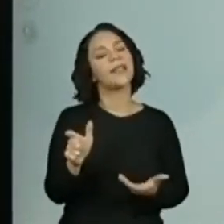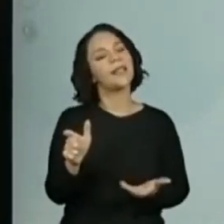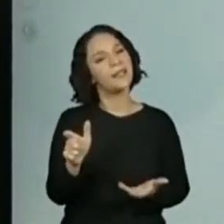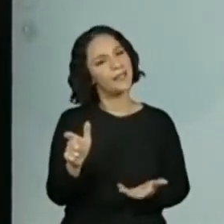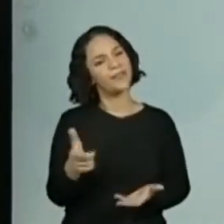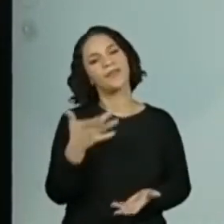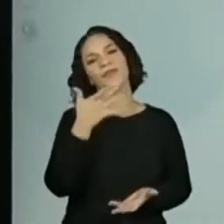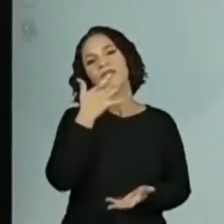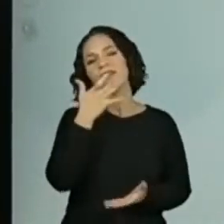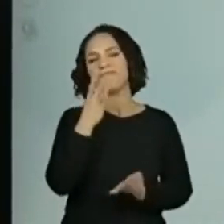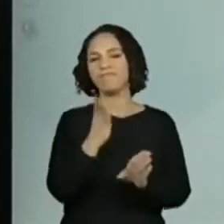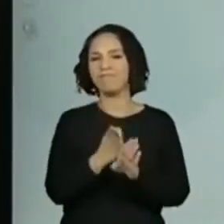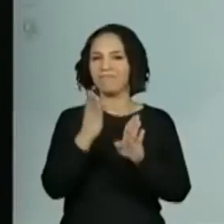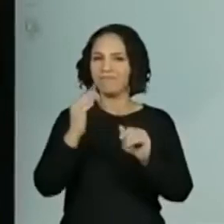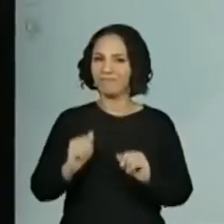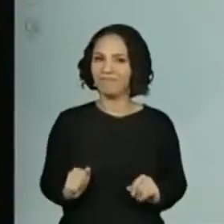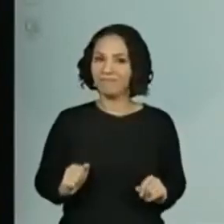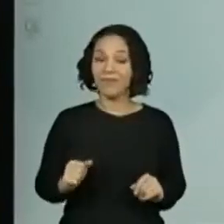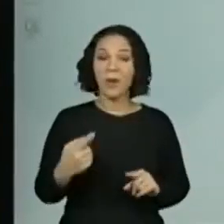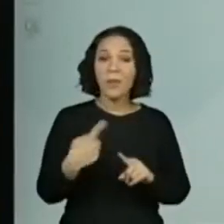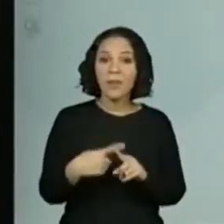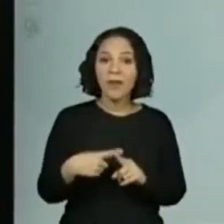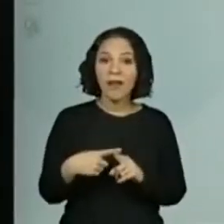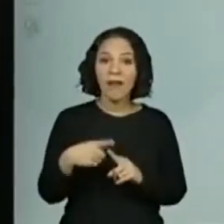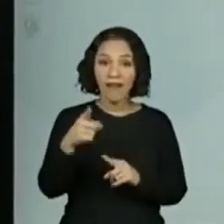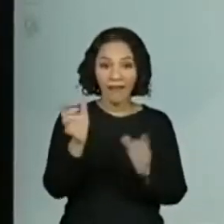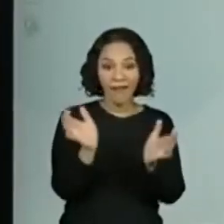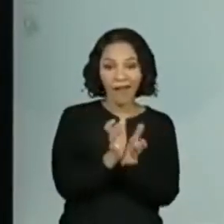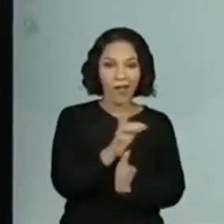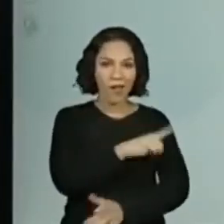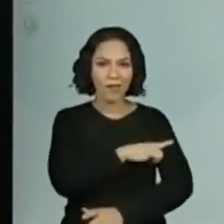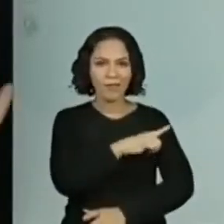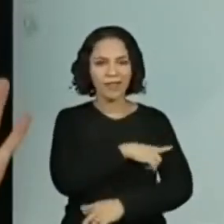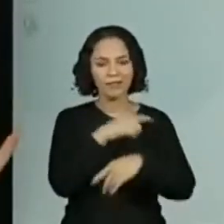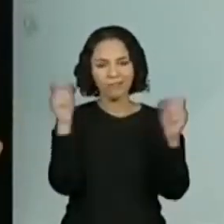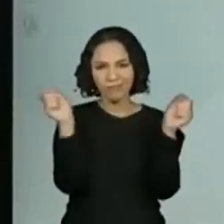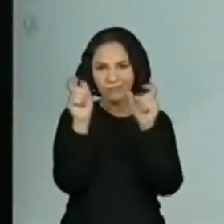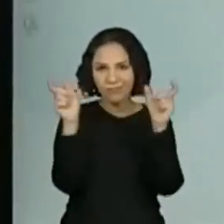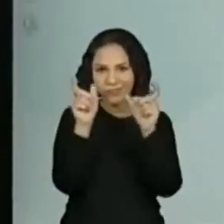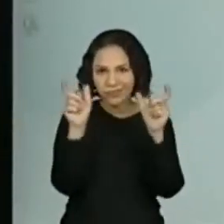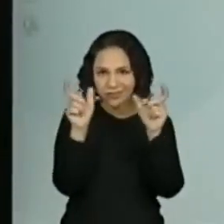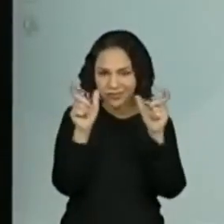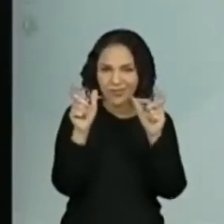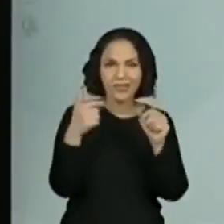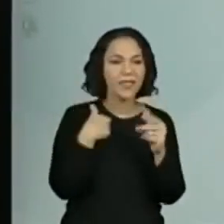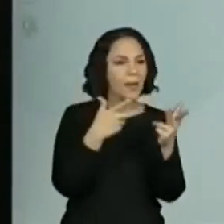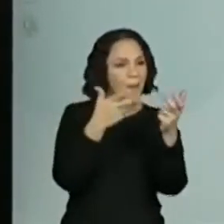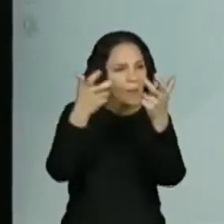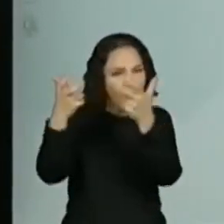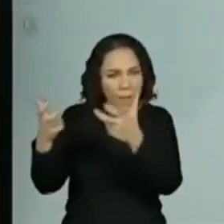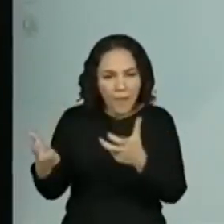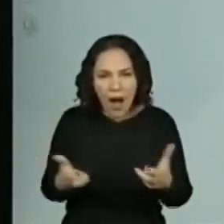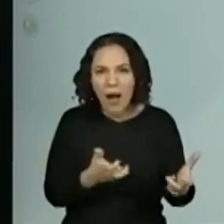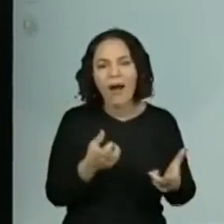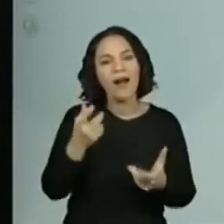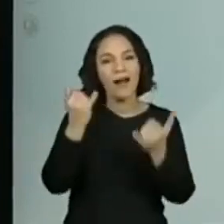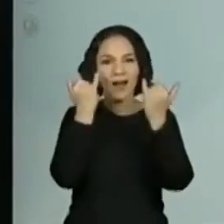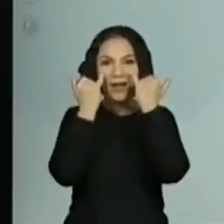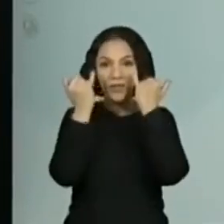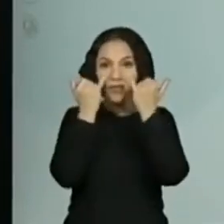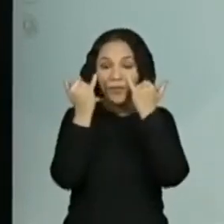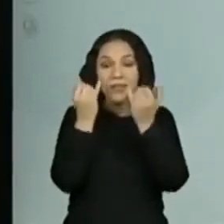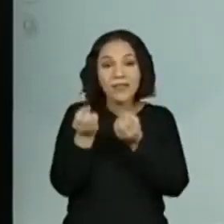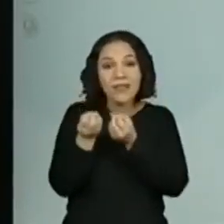vai ser fácil, porque essa turma do primeiro ano está bem antenada e vai buscar todas as informações para a gente descobrir onde